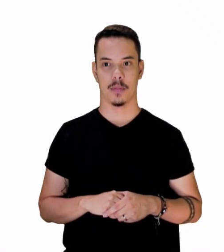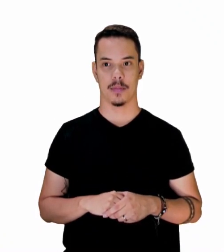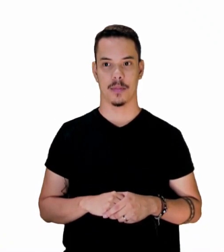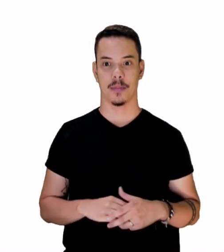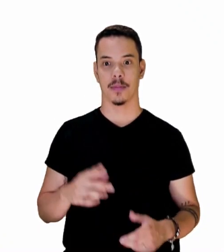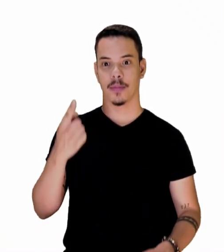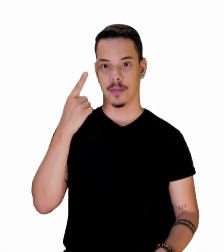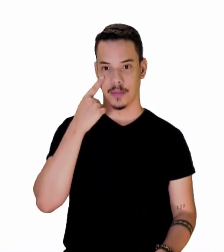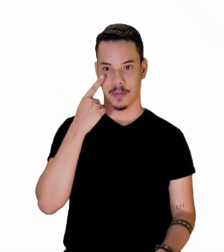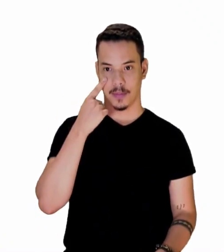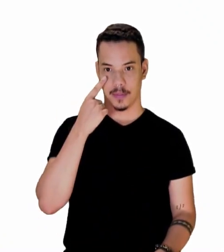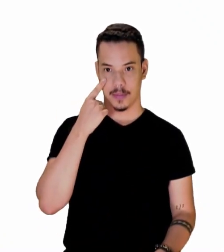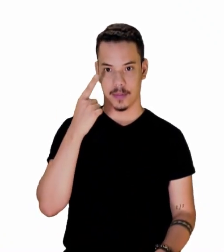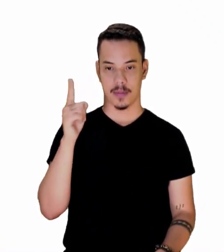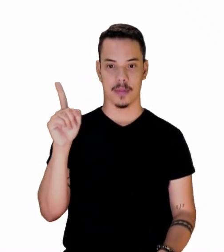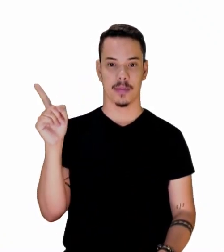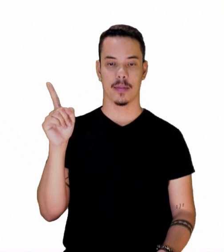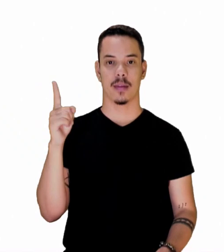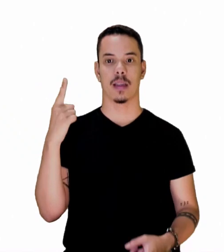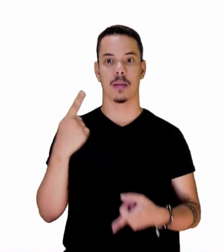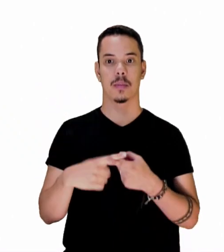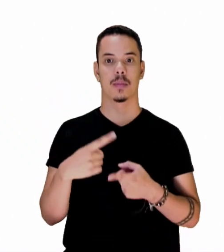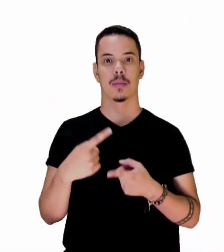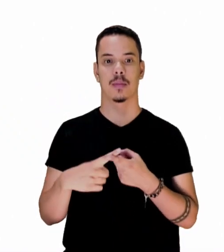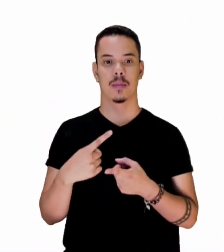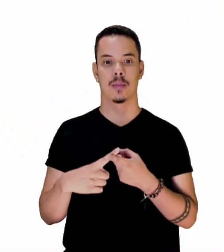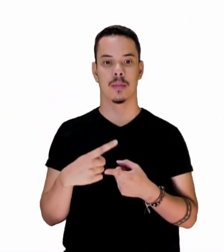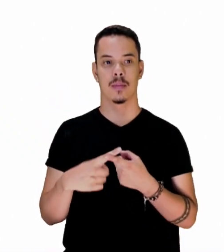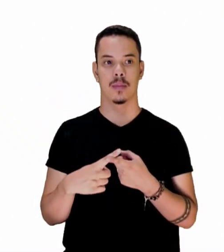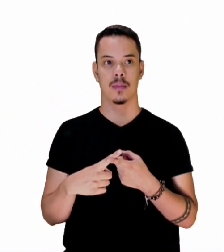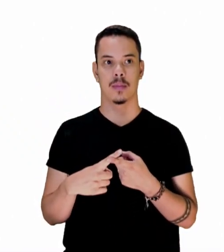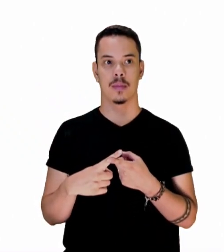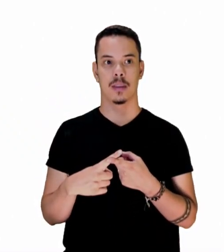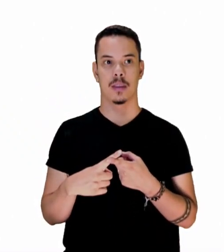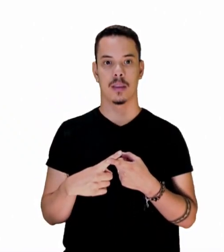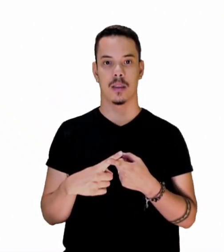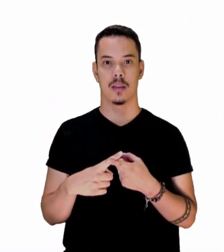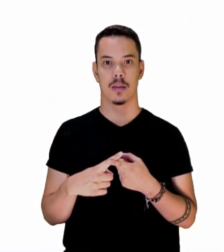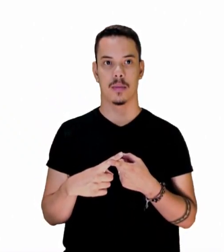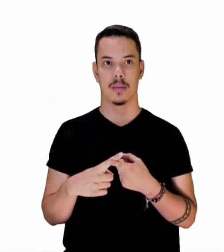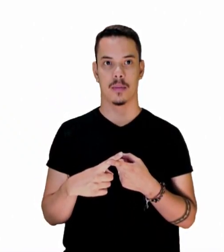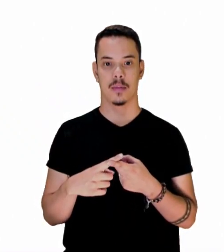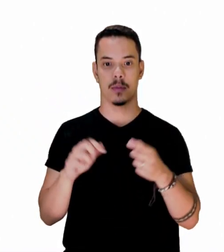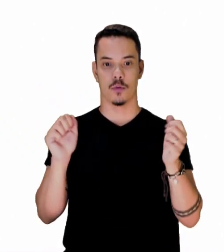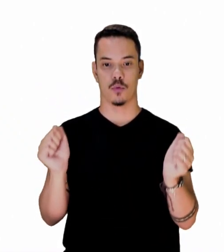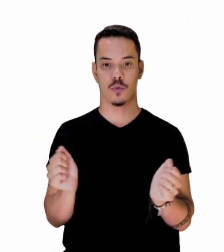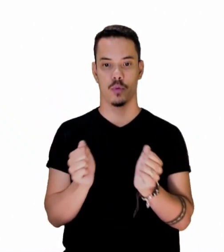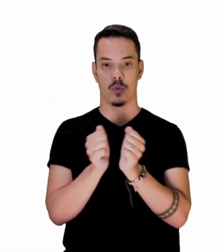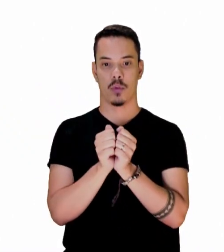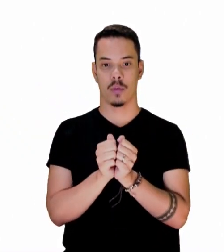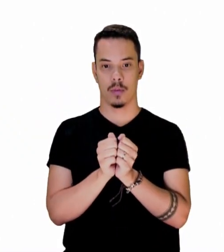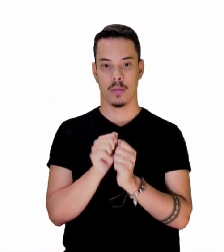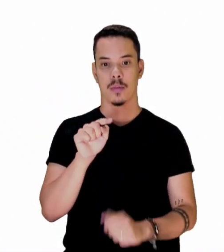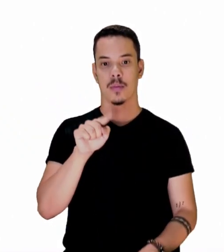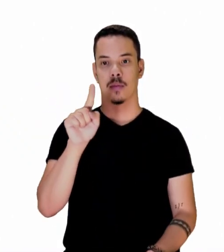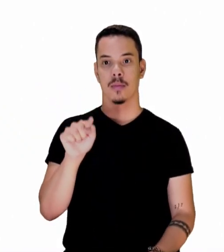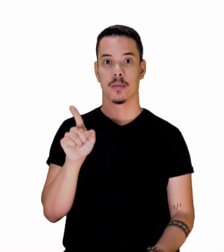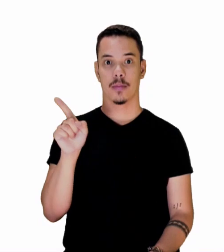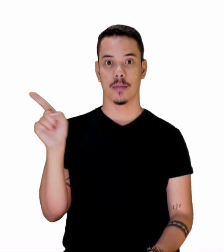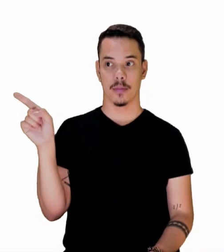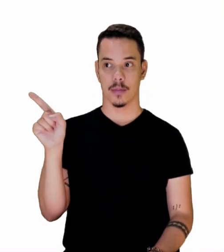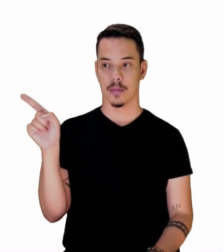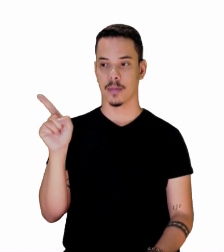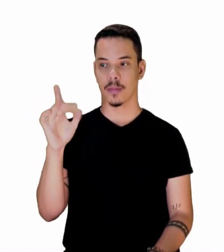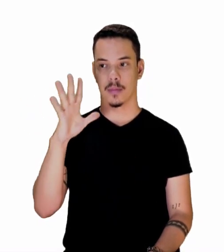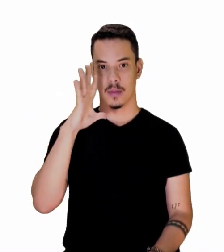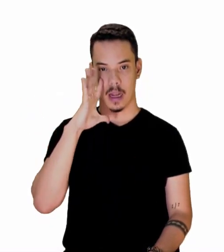Olha só, amado. E este porquê aqui, ó, o porquê junto com acento,